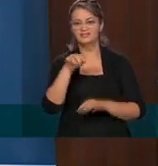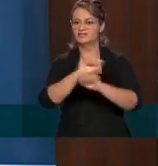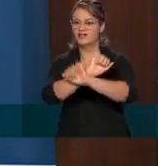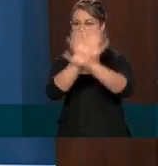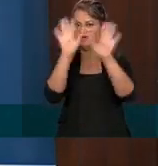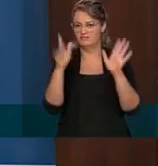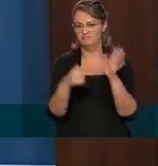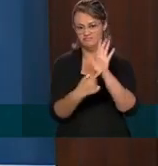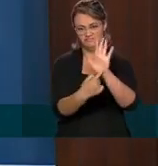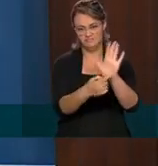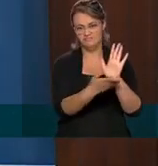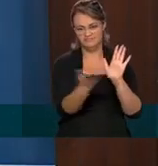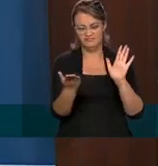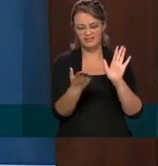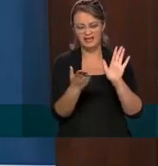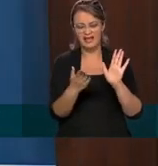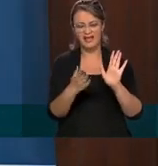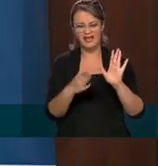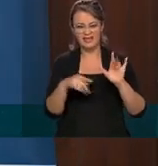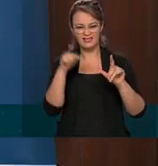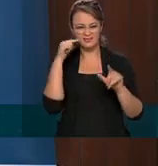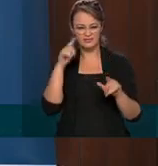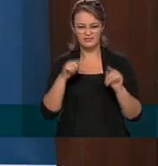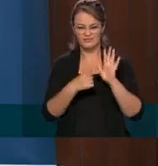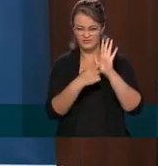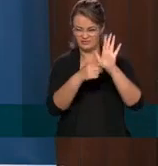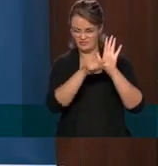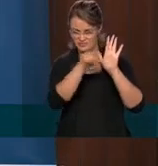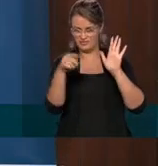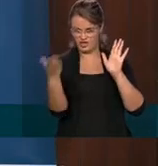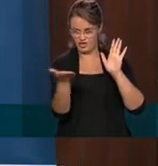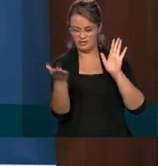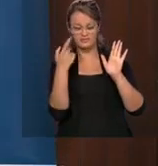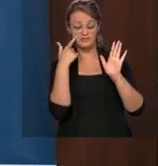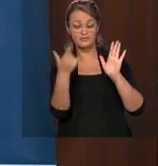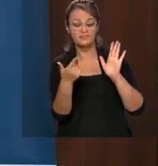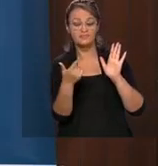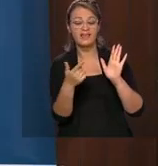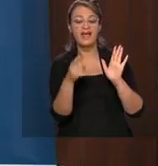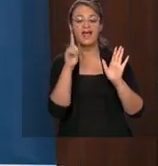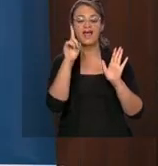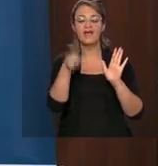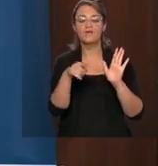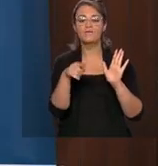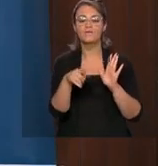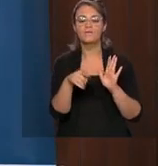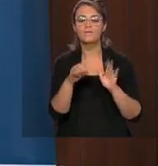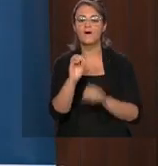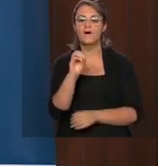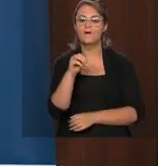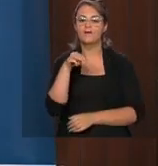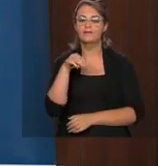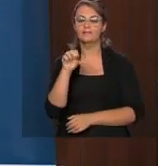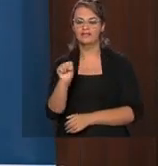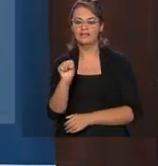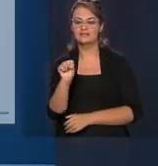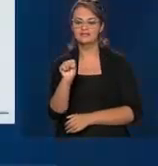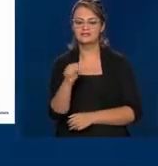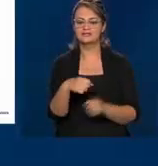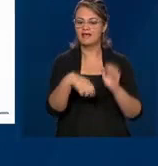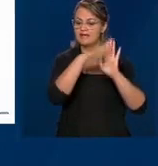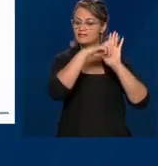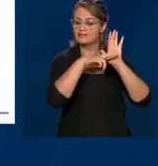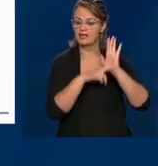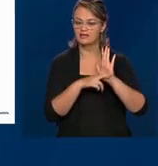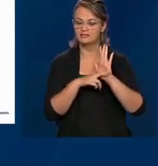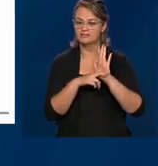transparente aqui. Essa tabela que eu estou colocando para vocês é a maneira como a OMS entende que devem ser agrupados